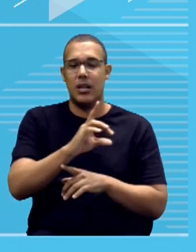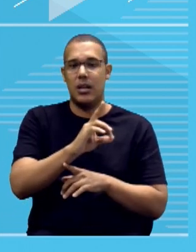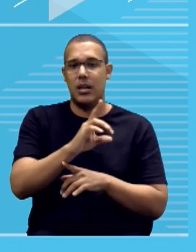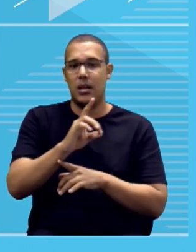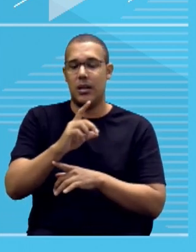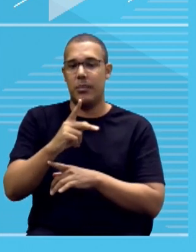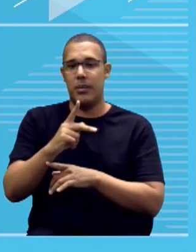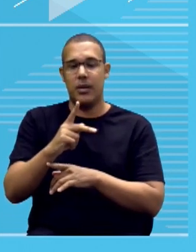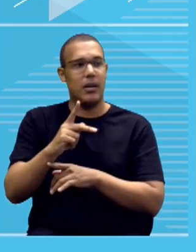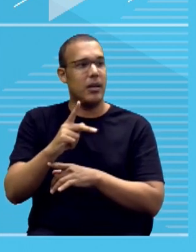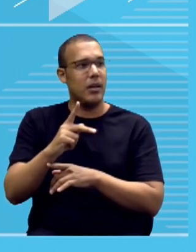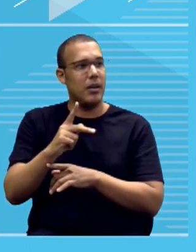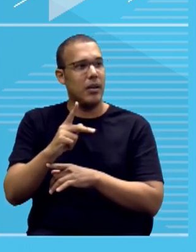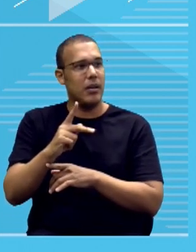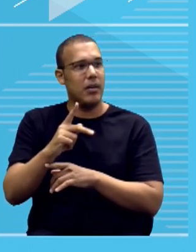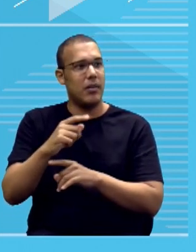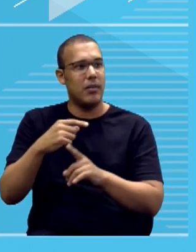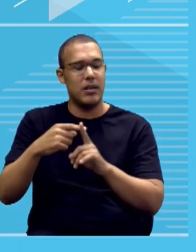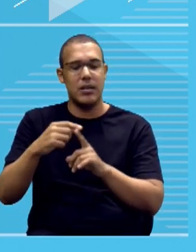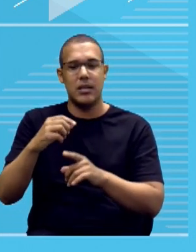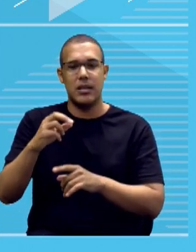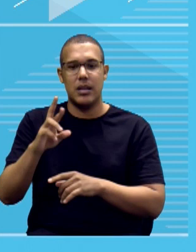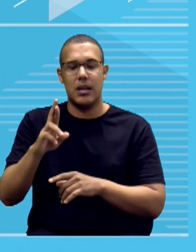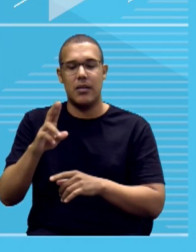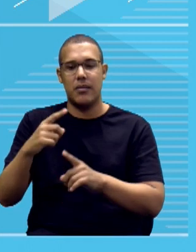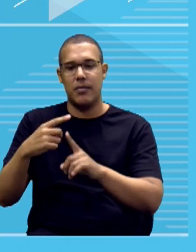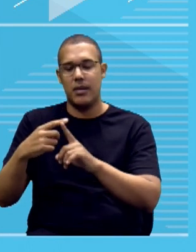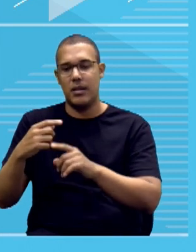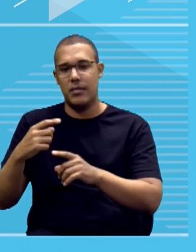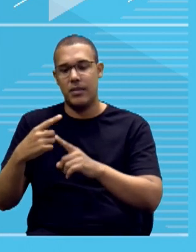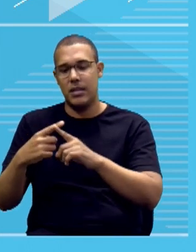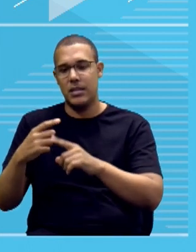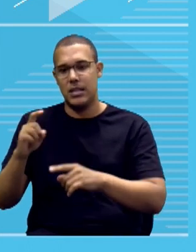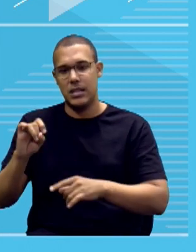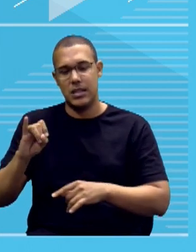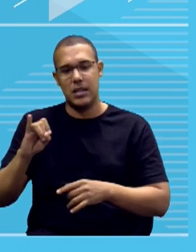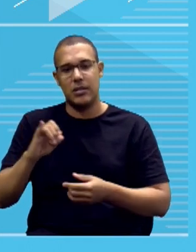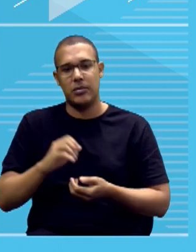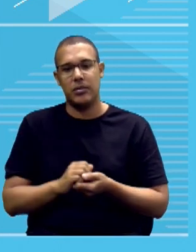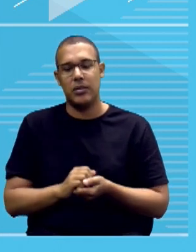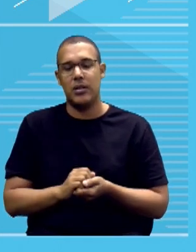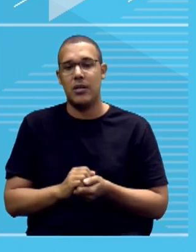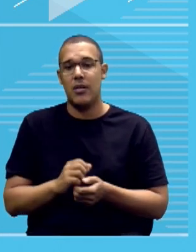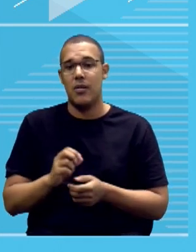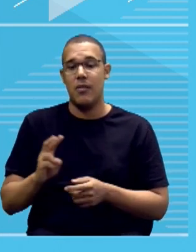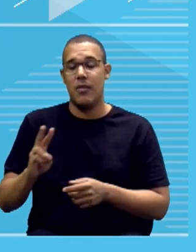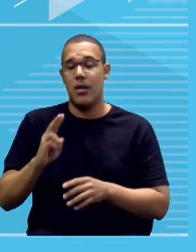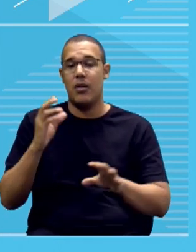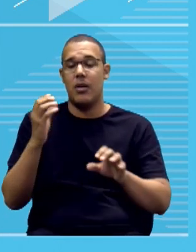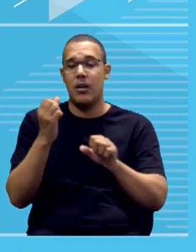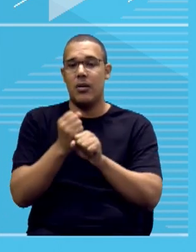I. Aonde o valor da DDP vale quanto? Zero. Então, a minha força